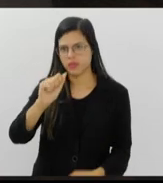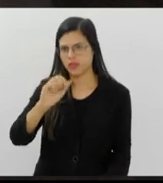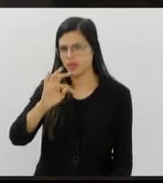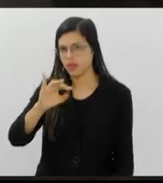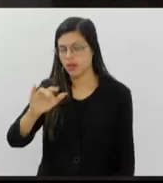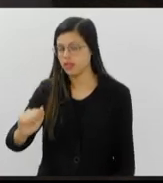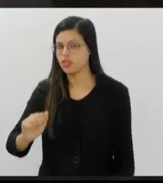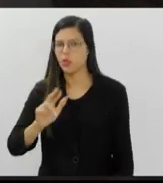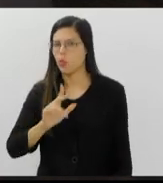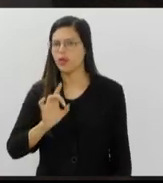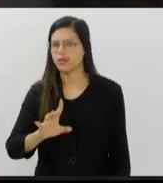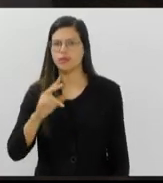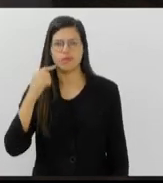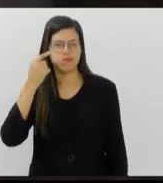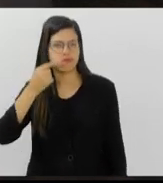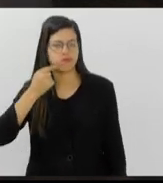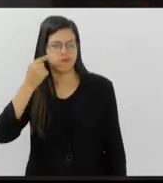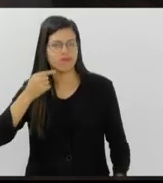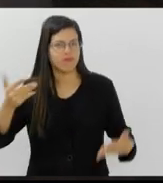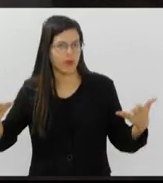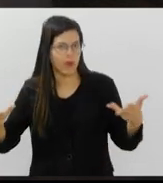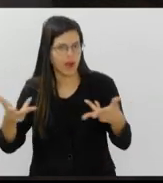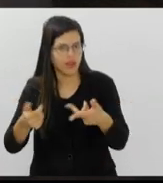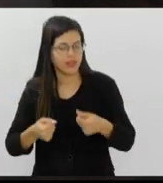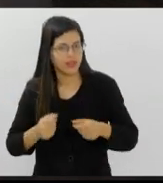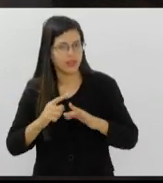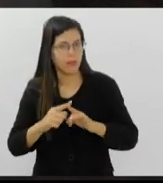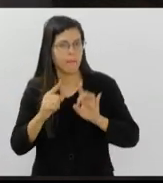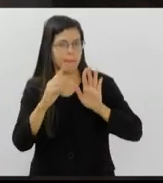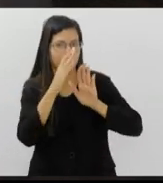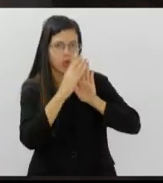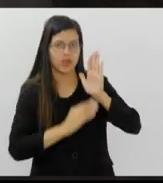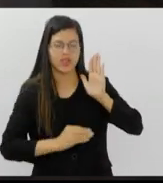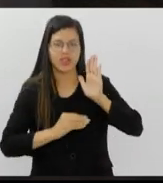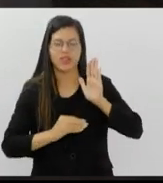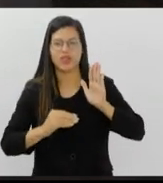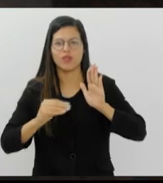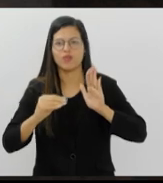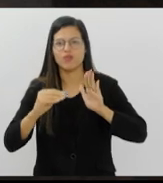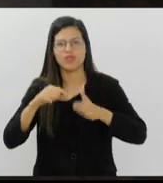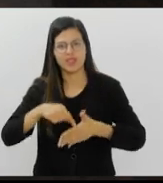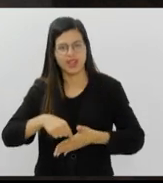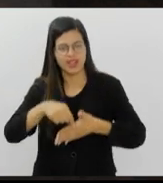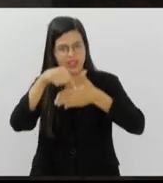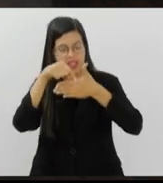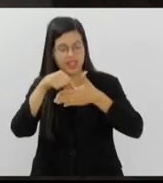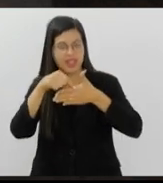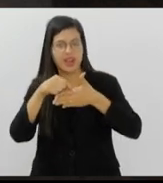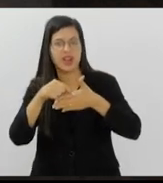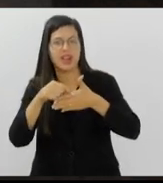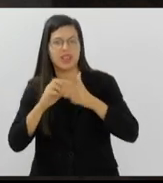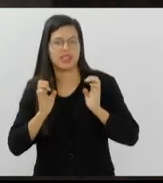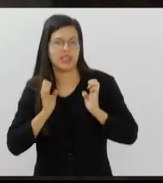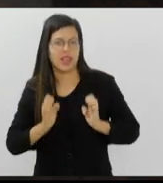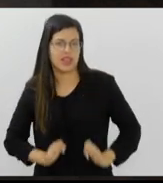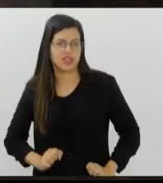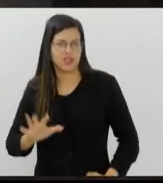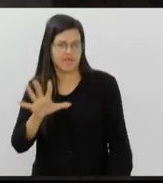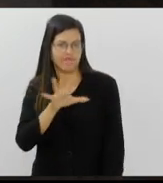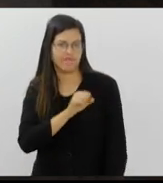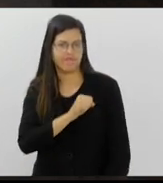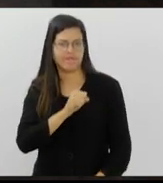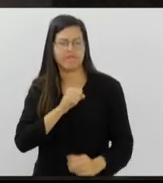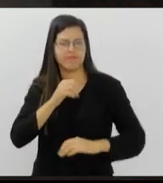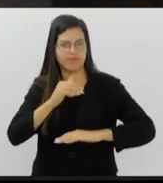apenas advogadas brilhantes, mas exemplos de liderança, ética, paixão pela profissão.